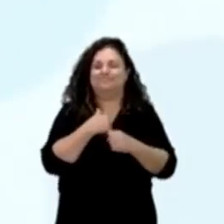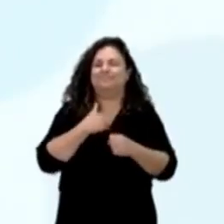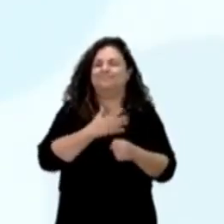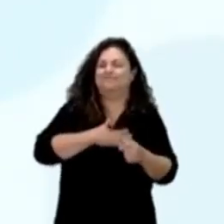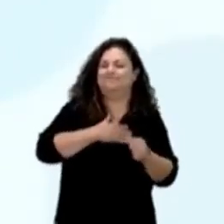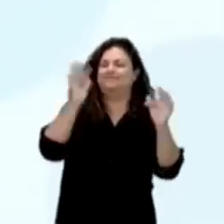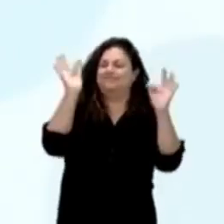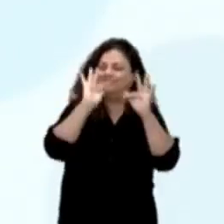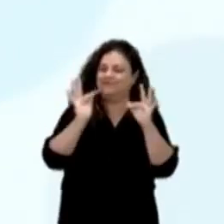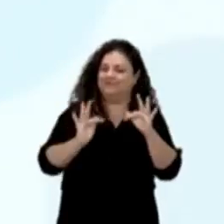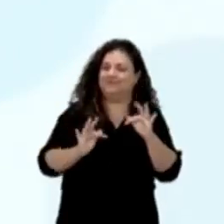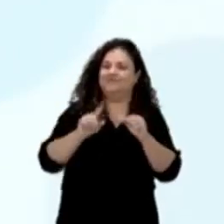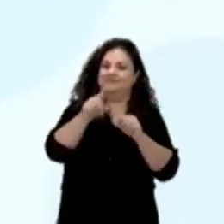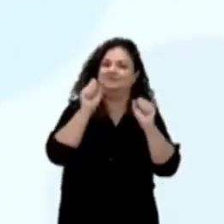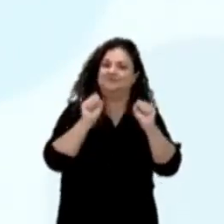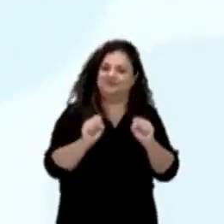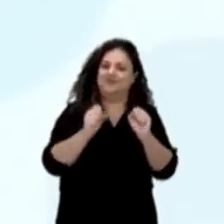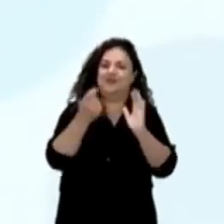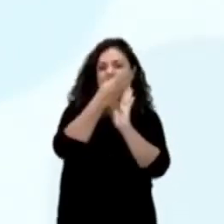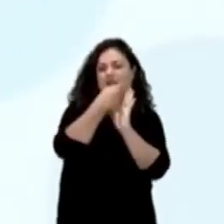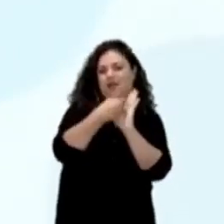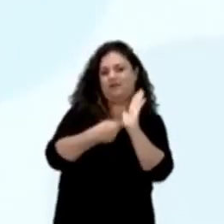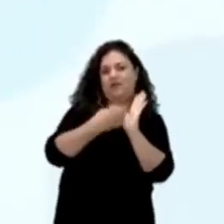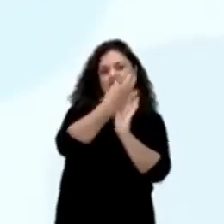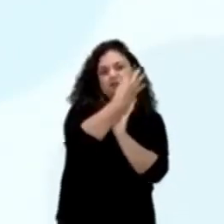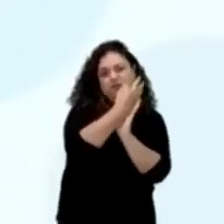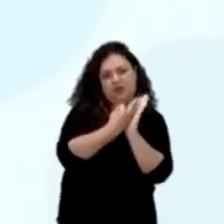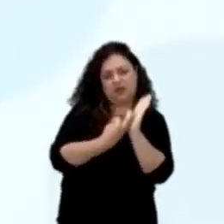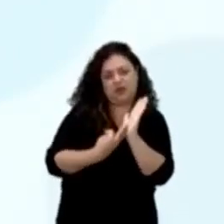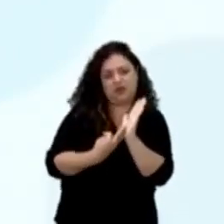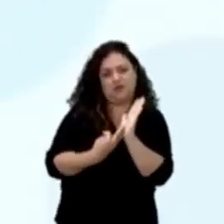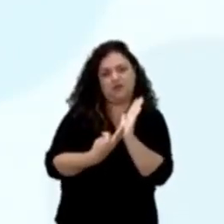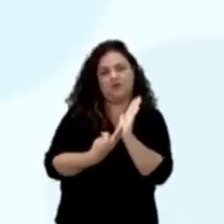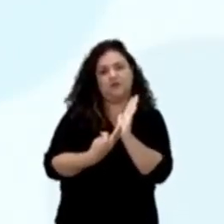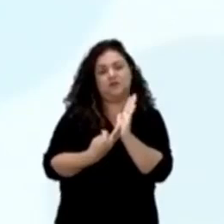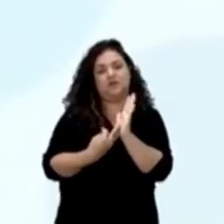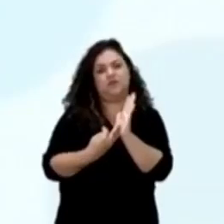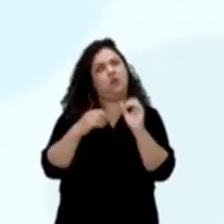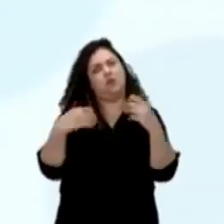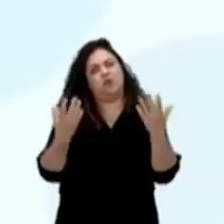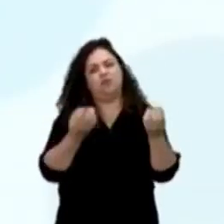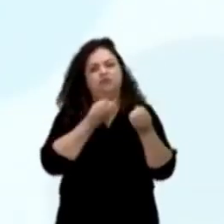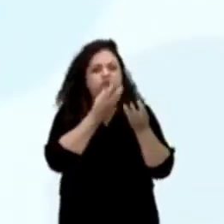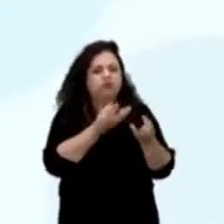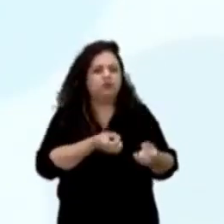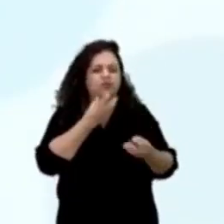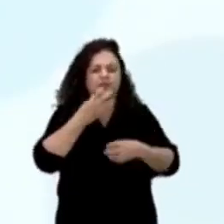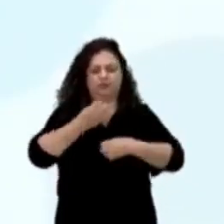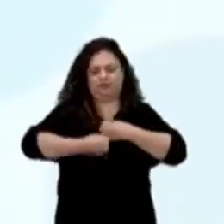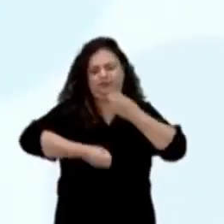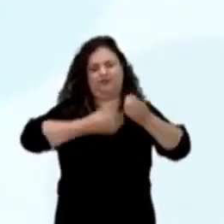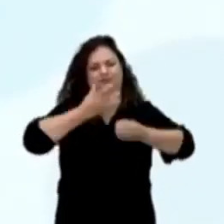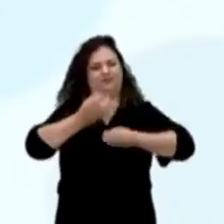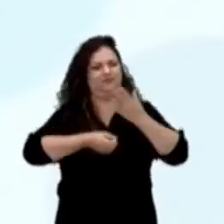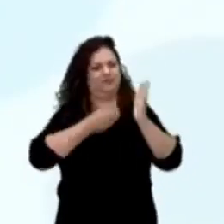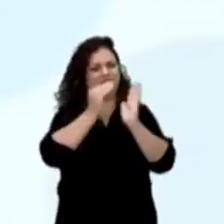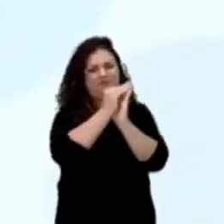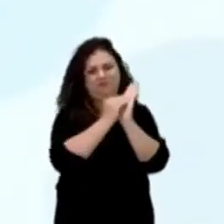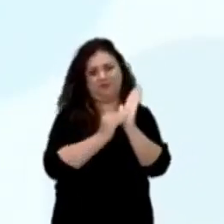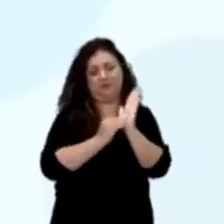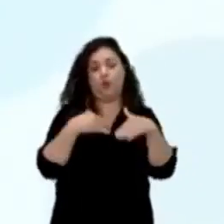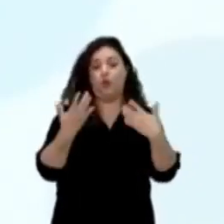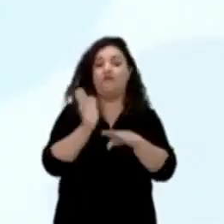registrado? Né? E vocês podem escrever em forma de texto, pode ser em forma de narração, em forma de poesia, pode ser em forma de